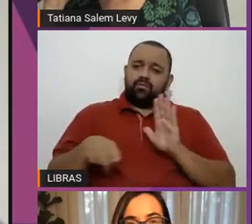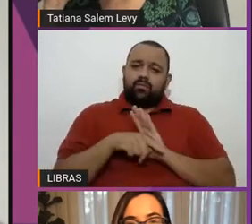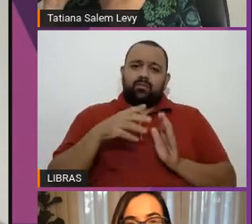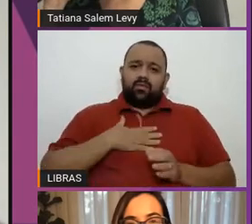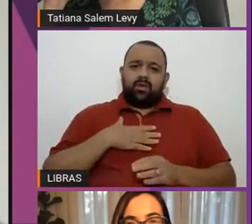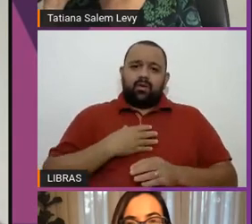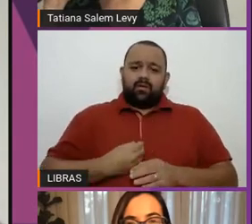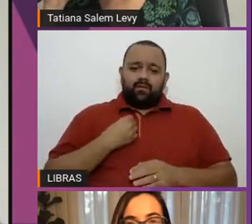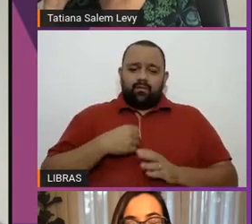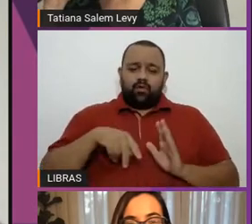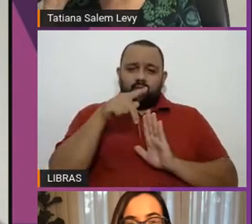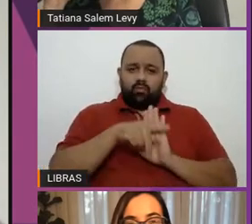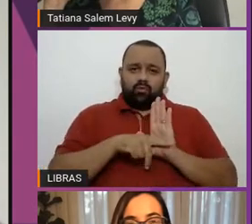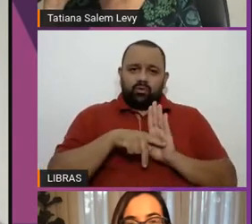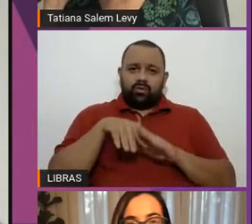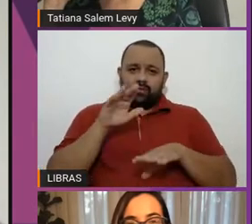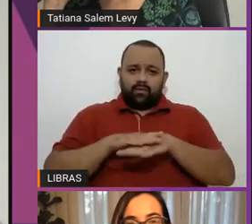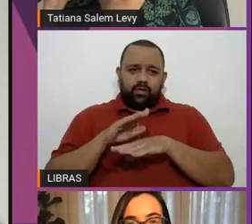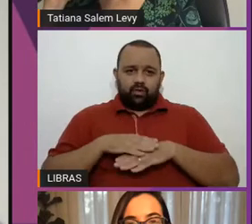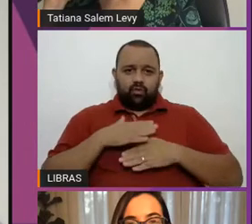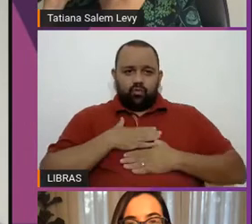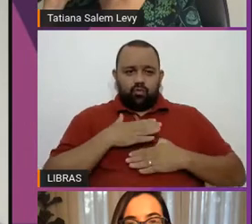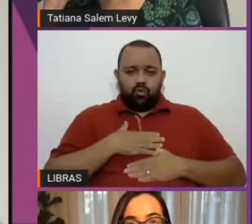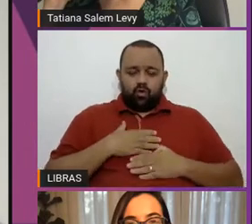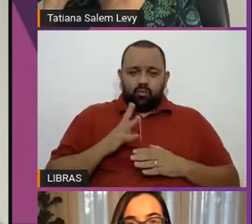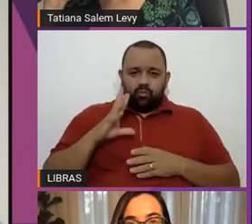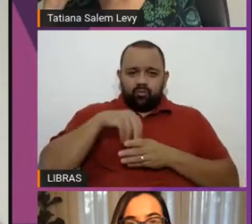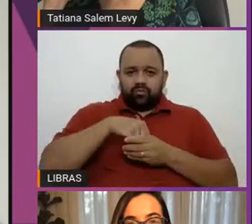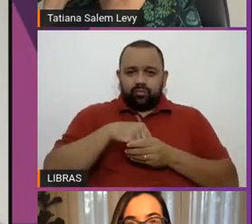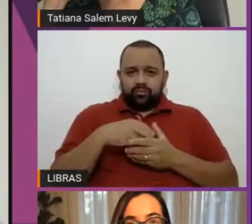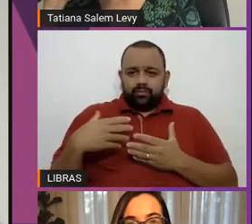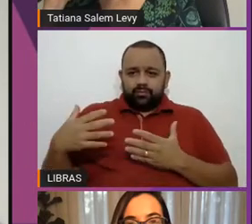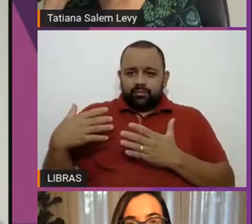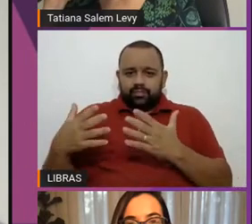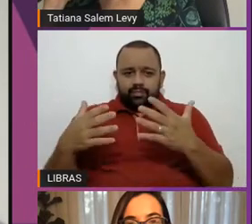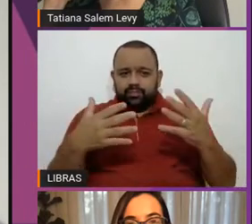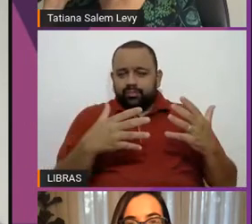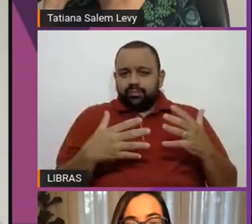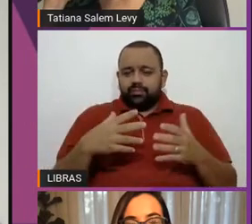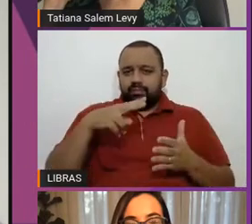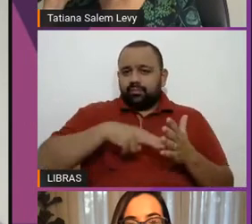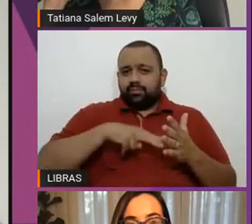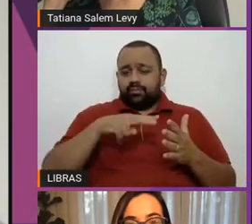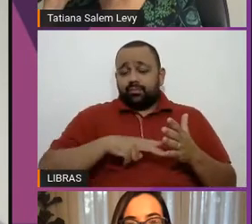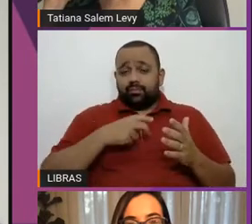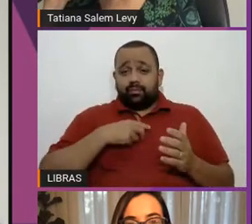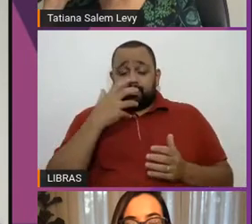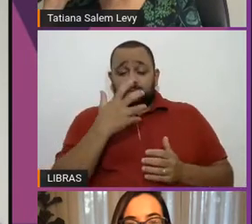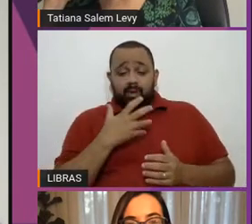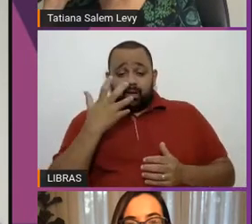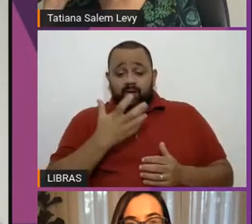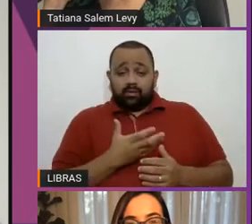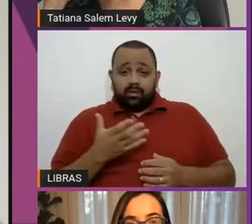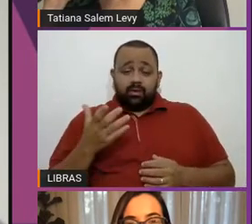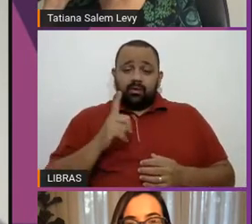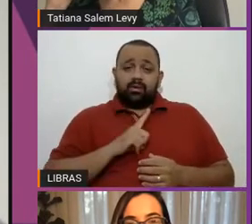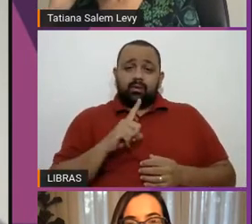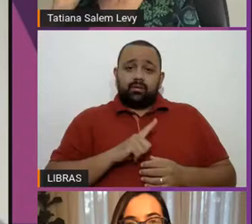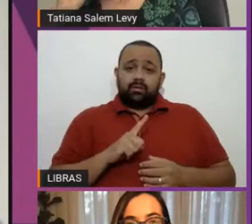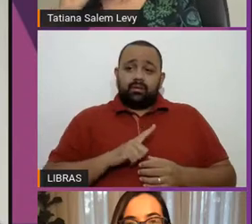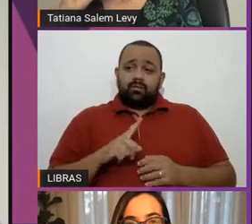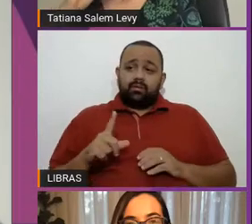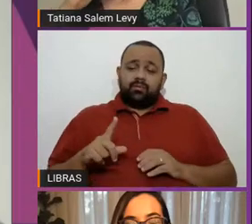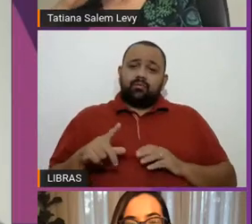de conseguir conduzir o corpo o leitor e cada vez mais a partir dos livros por uma paixão mesmo uma uma coisa sei lá da onde